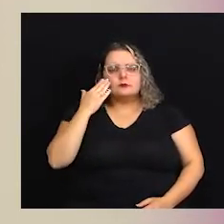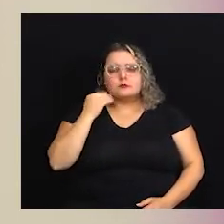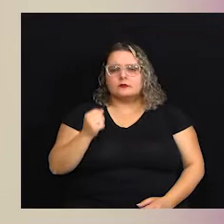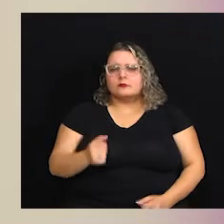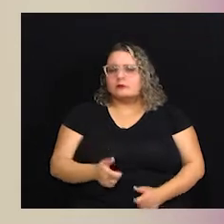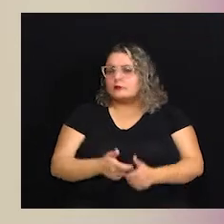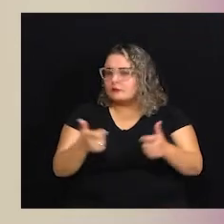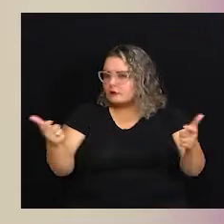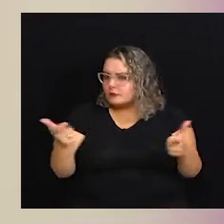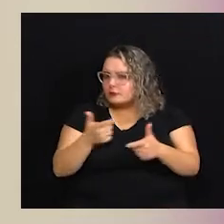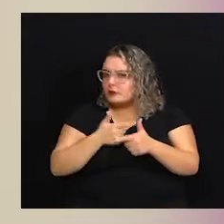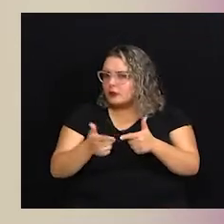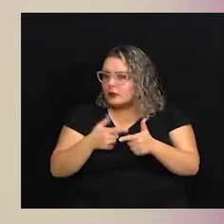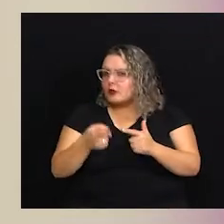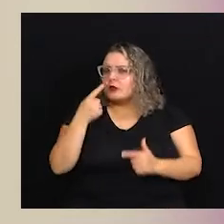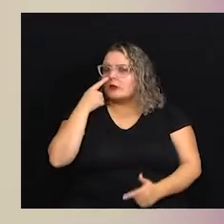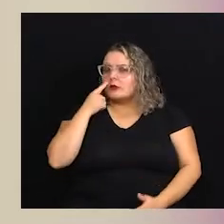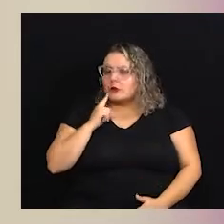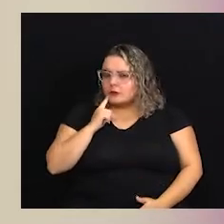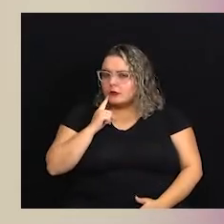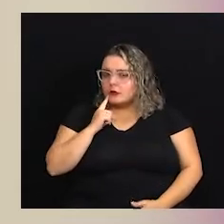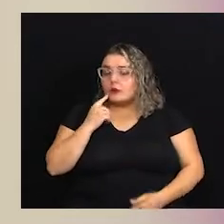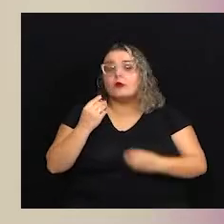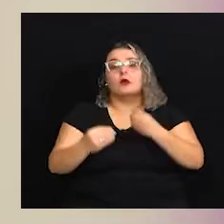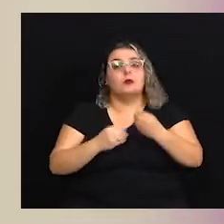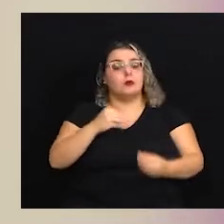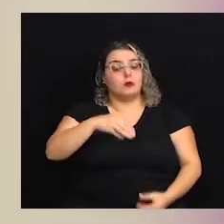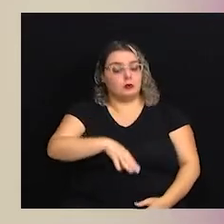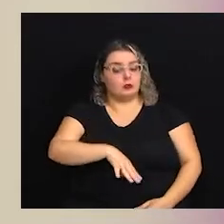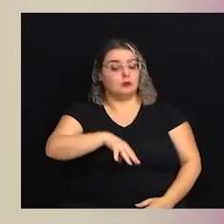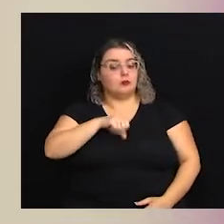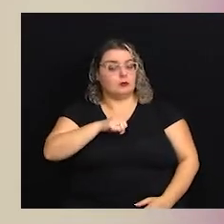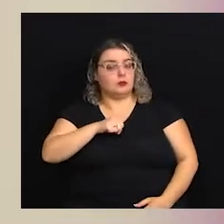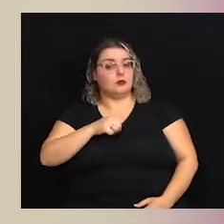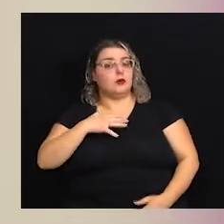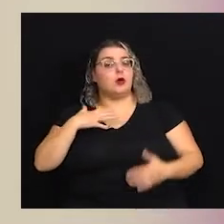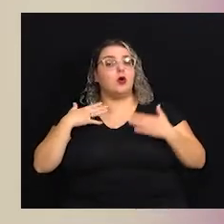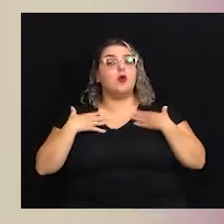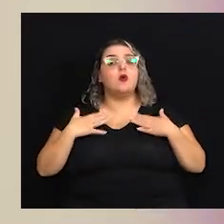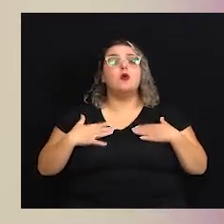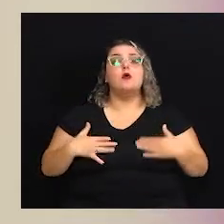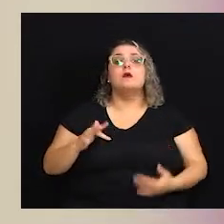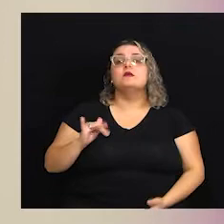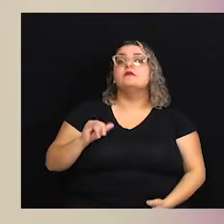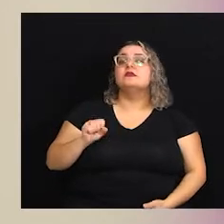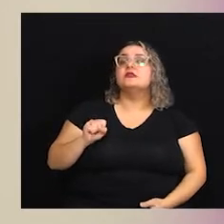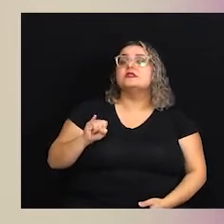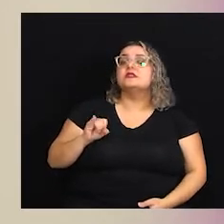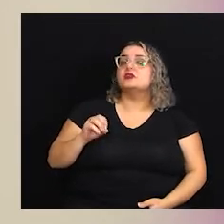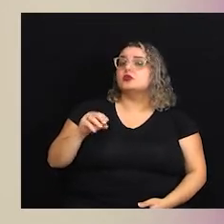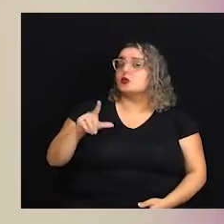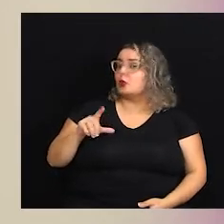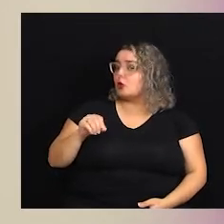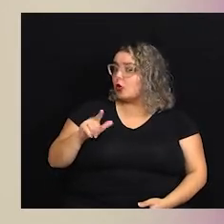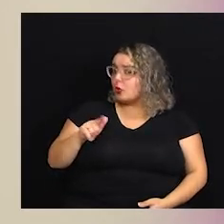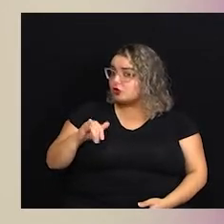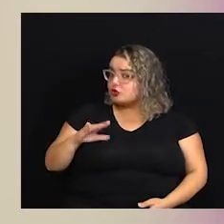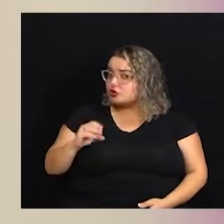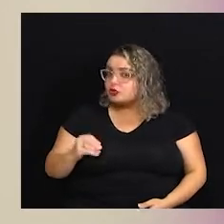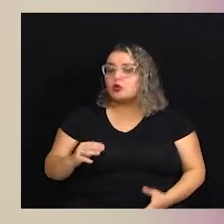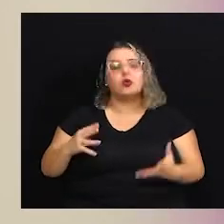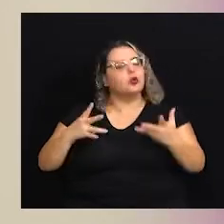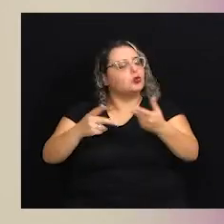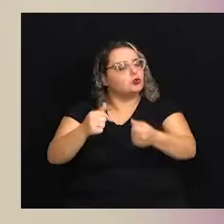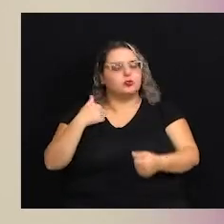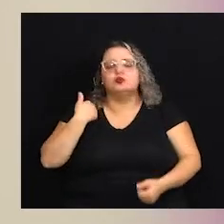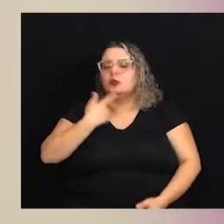o grande problema aí, Vivi? Como a menopausa é um processo fisiológico, o que é fisiológico? Faz parte da fisiologia da mulher. Todas nós